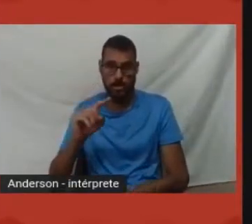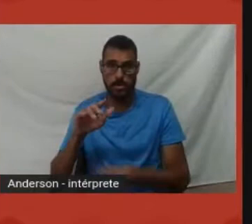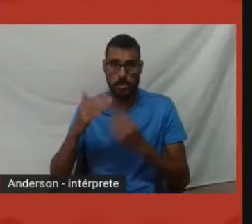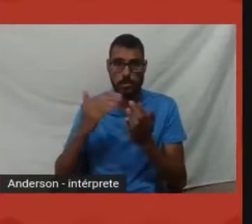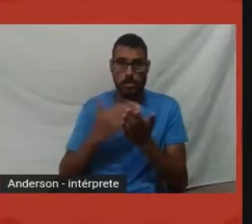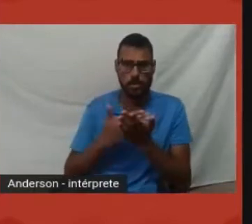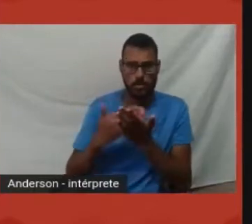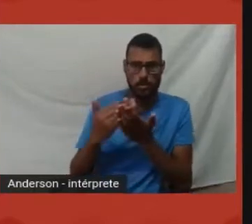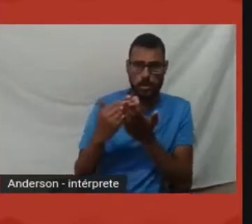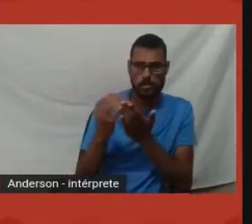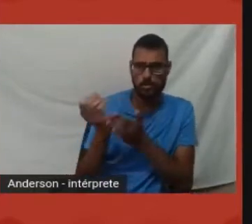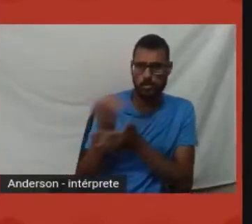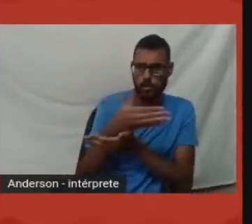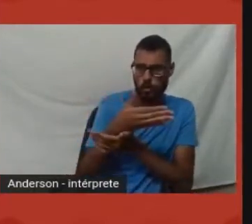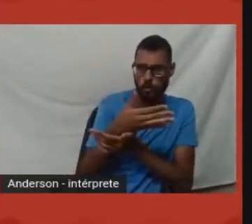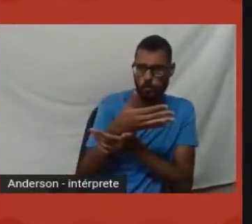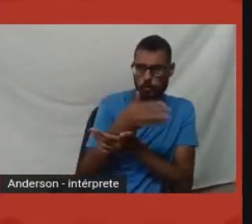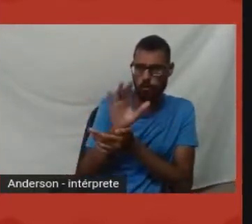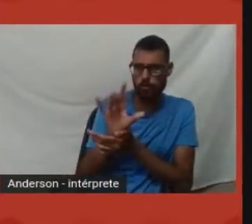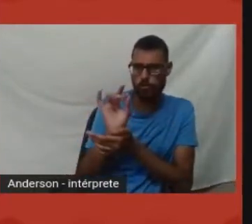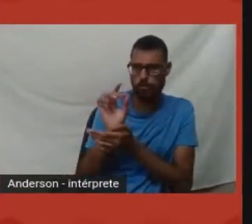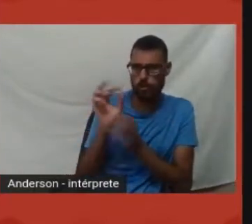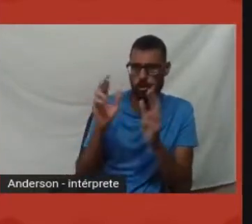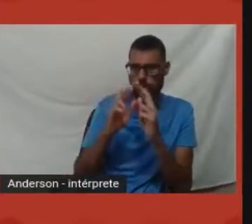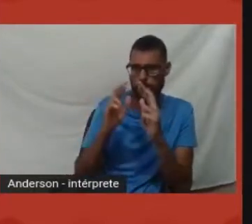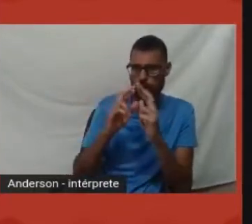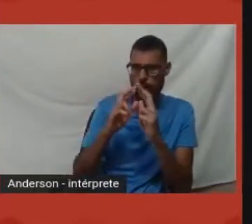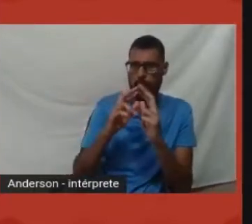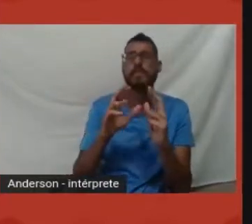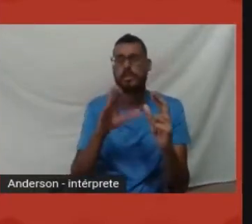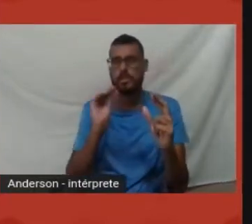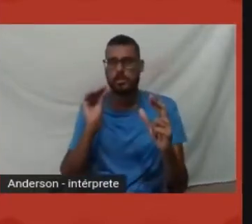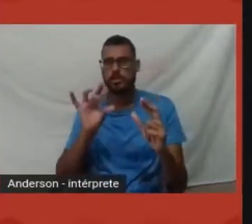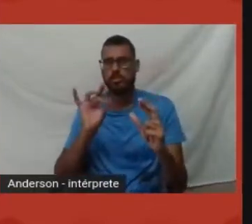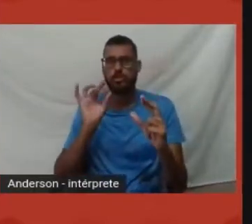quadro ou escolher no Drive? Escolher no Drive. Escolher no Drive.